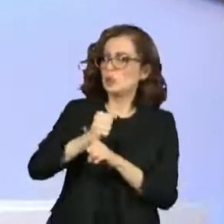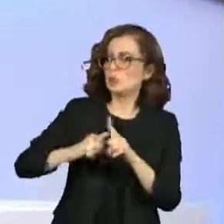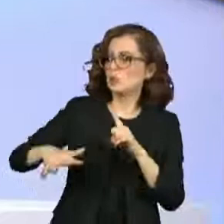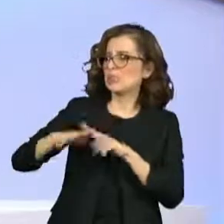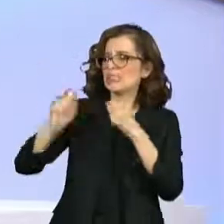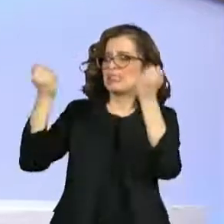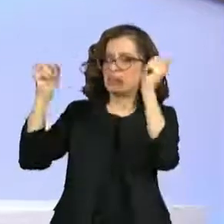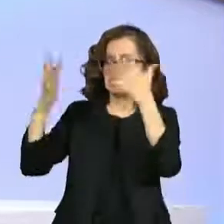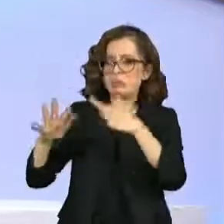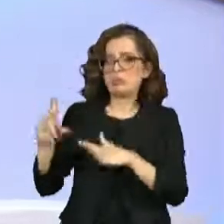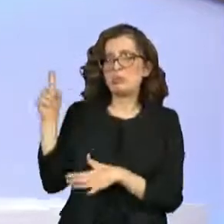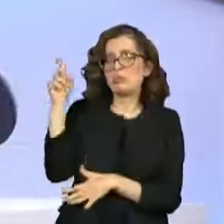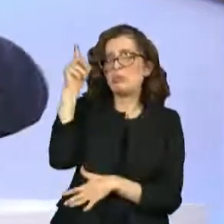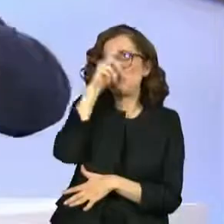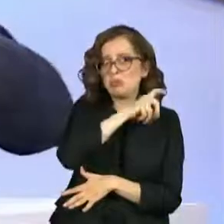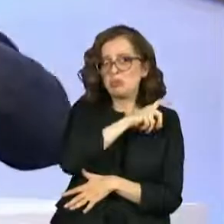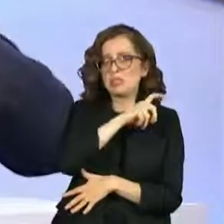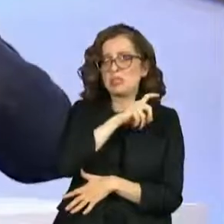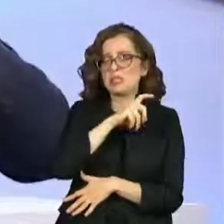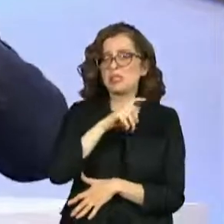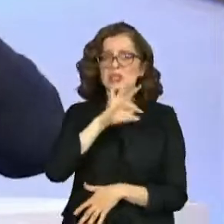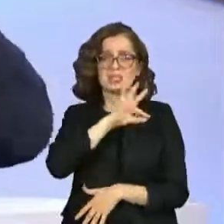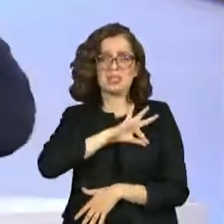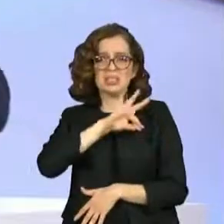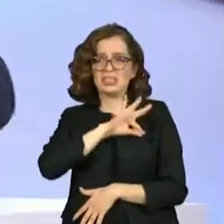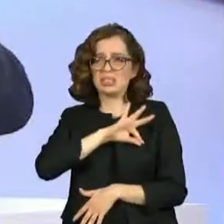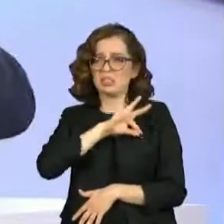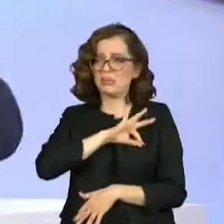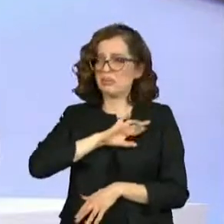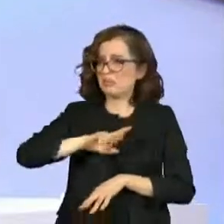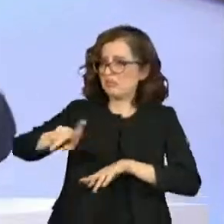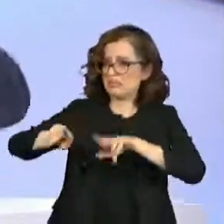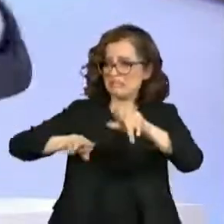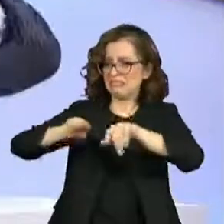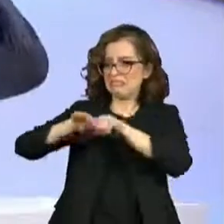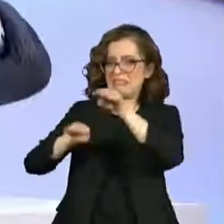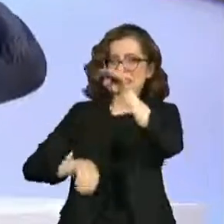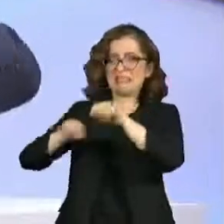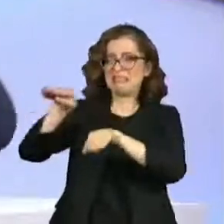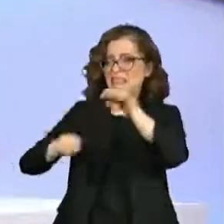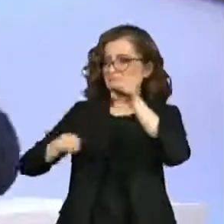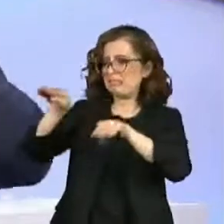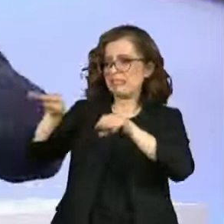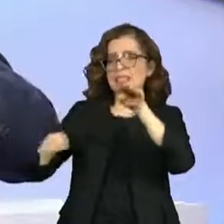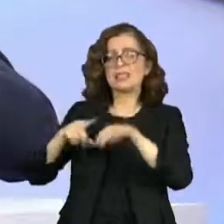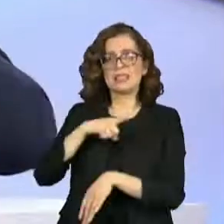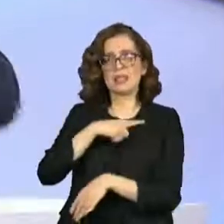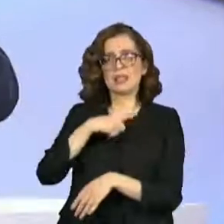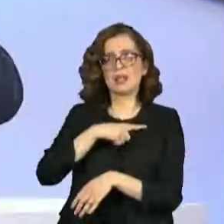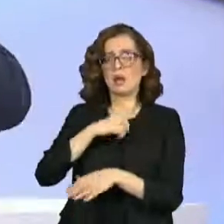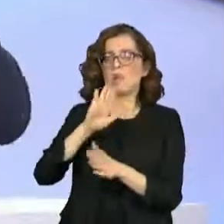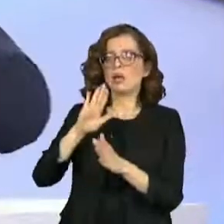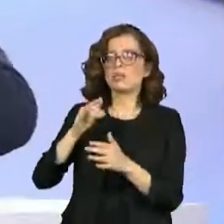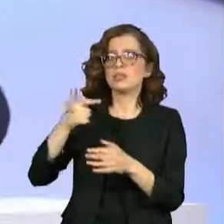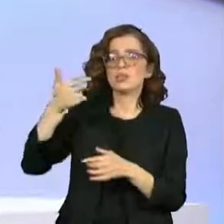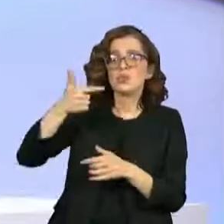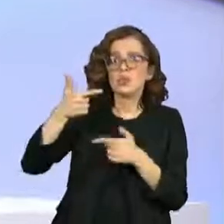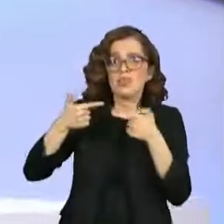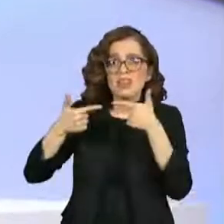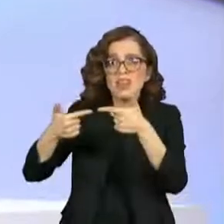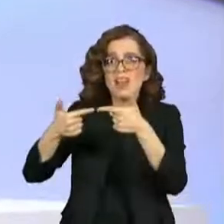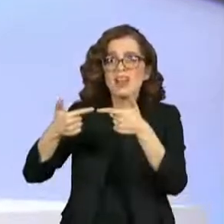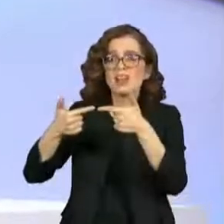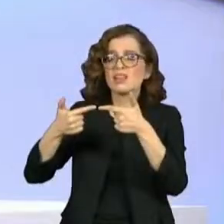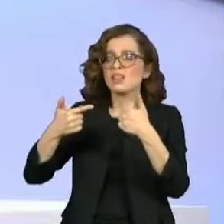entre as pessoas diminuiu muito durante a guerra e a sensação de igualdade entre os cidadãos, foi muito exacerbada pela